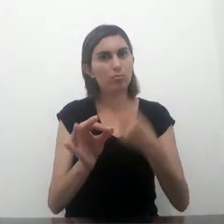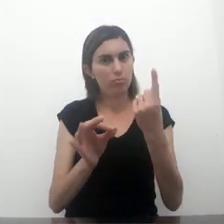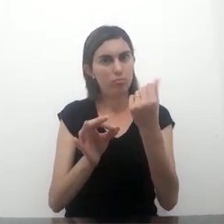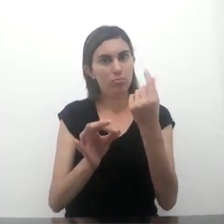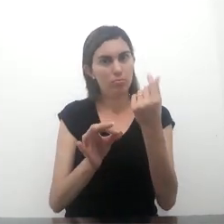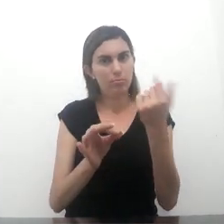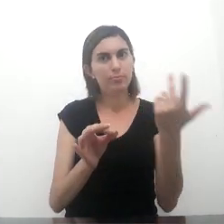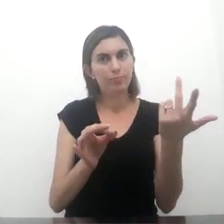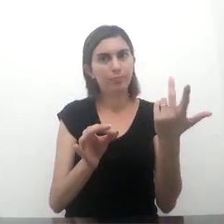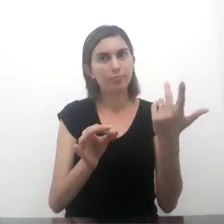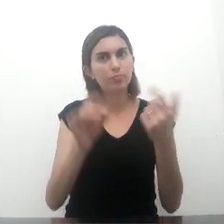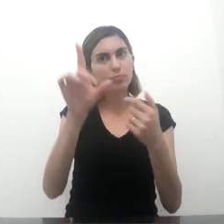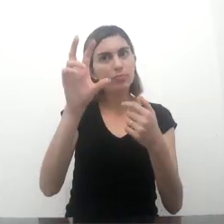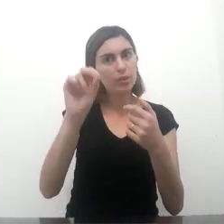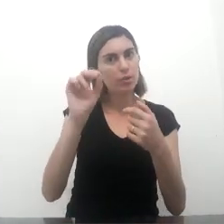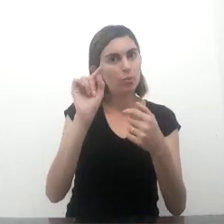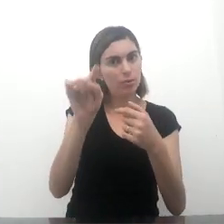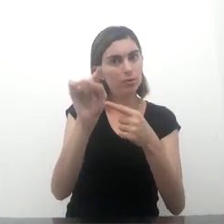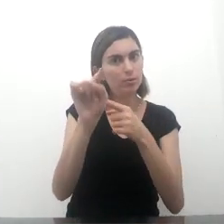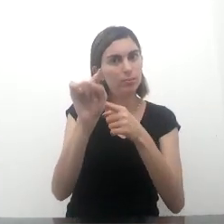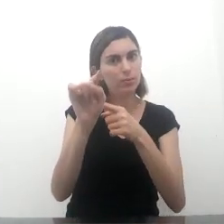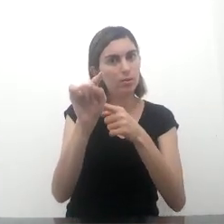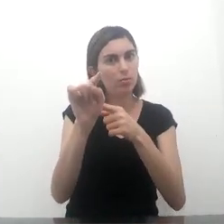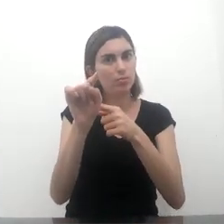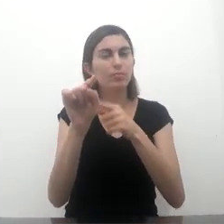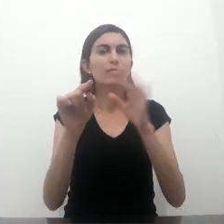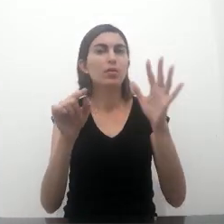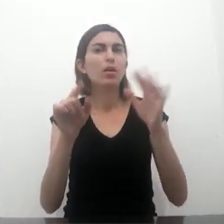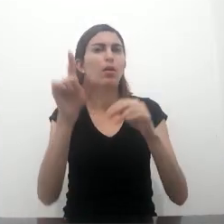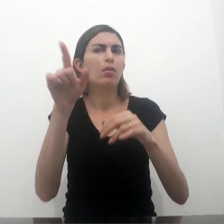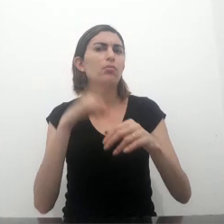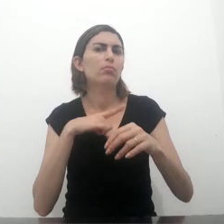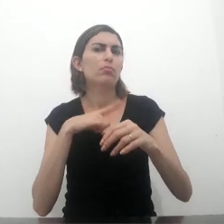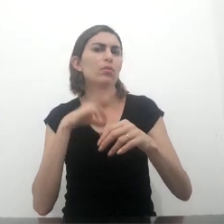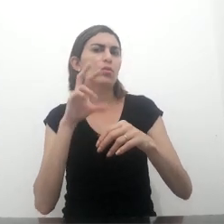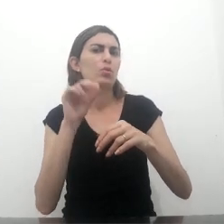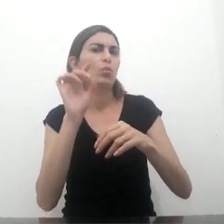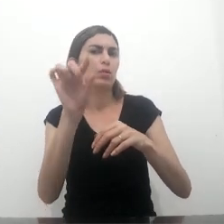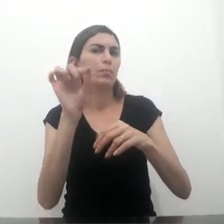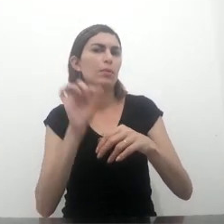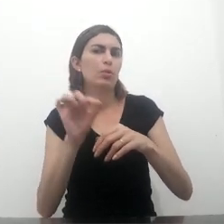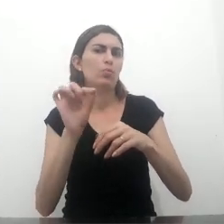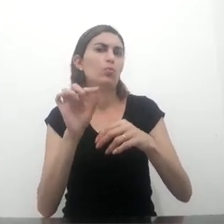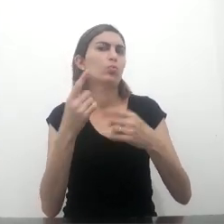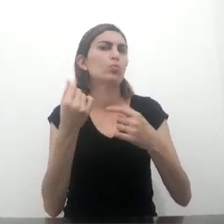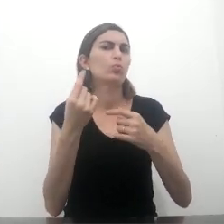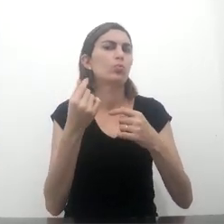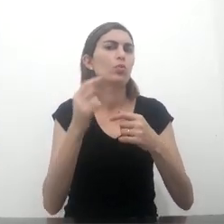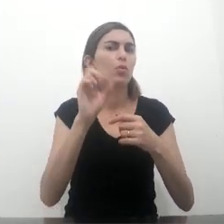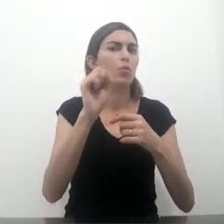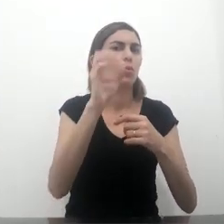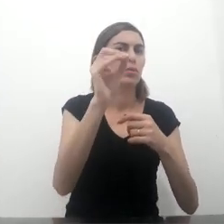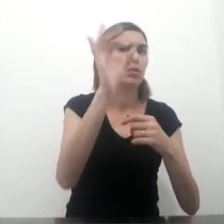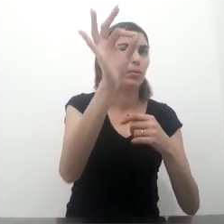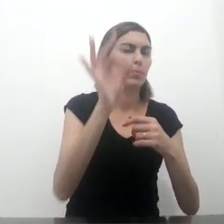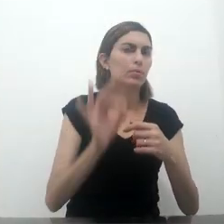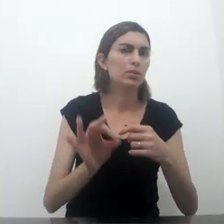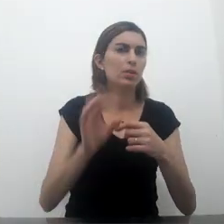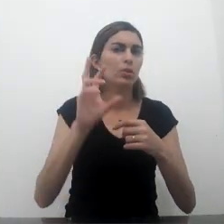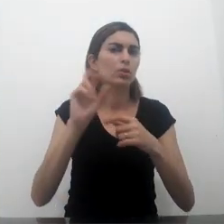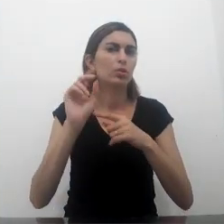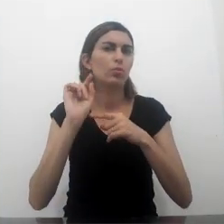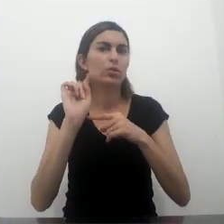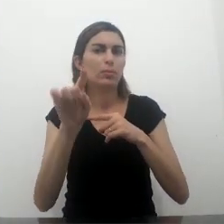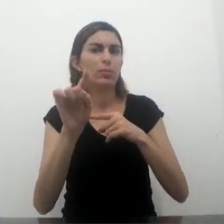80% do custo. Então, ó, de 50 mil, o custo foi de 50 mil.